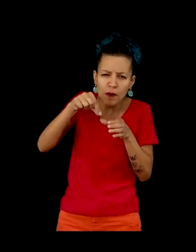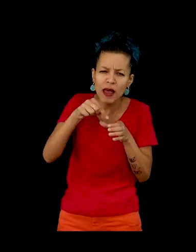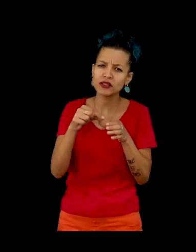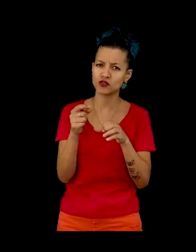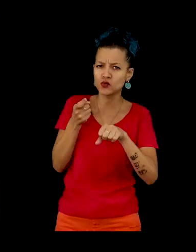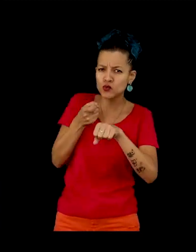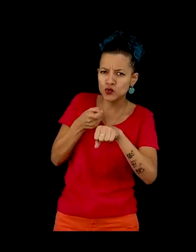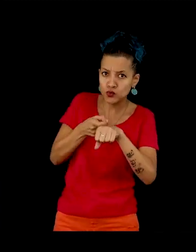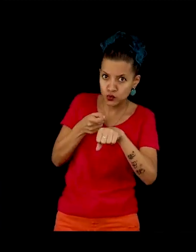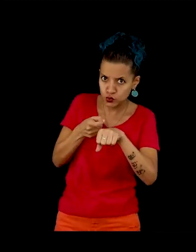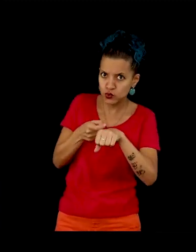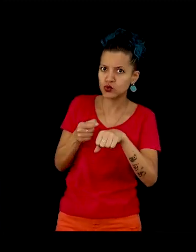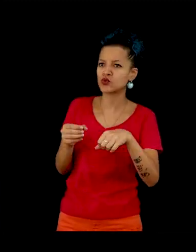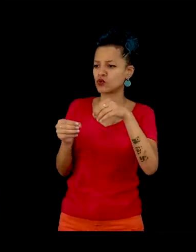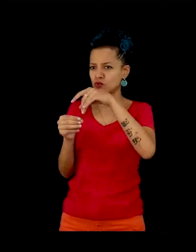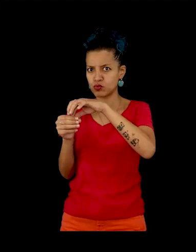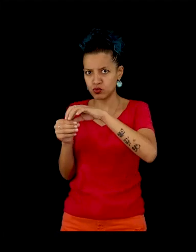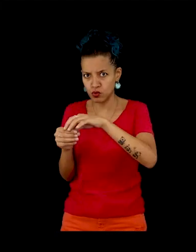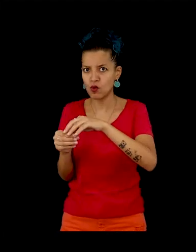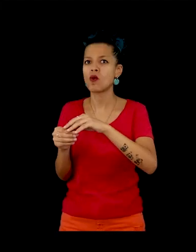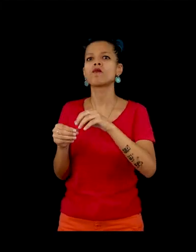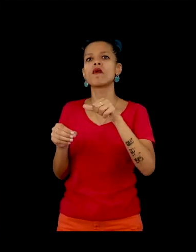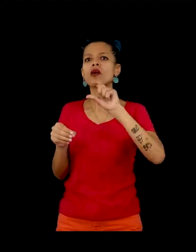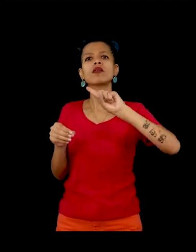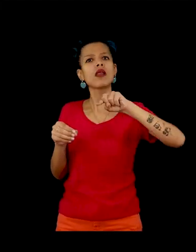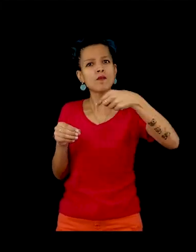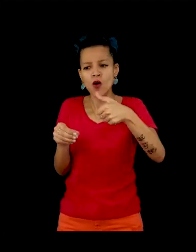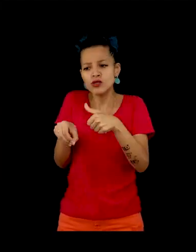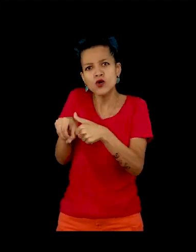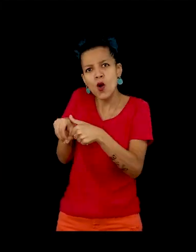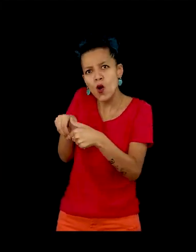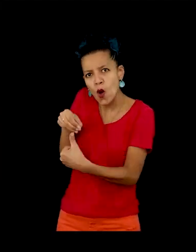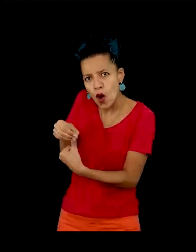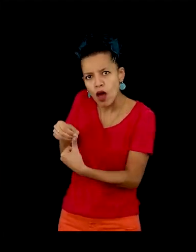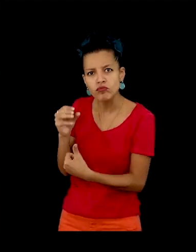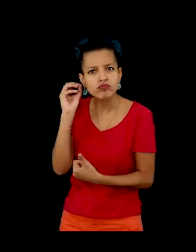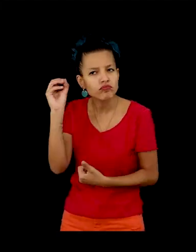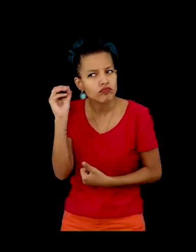semente dura, grão duro, e tampei com adesivo.